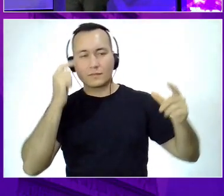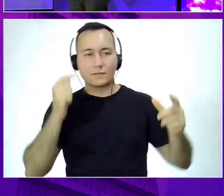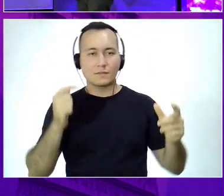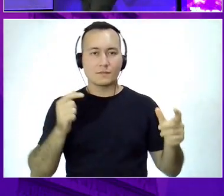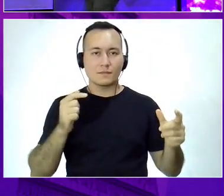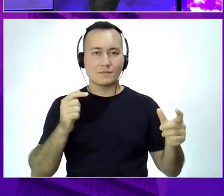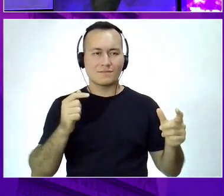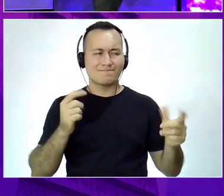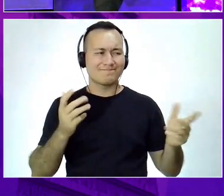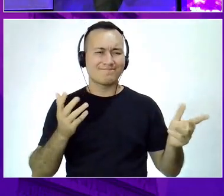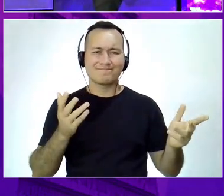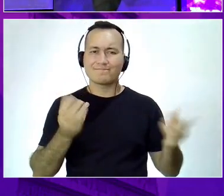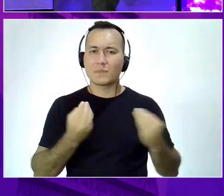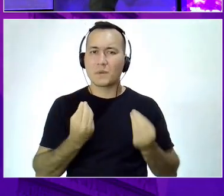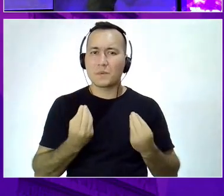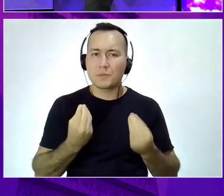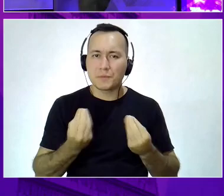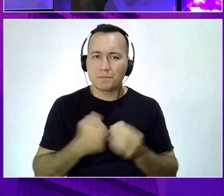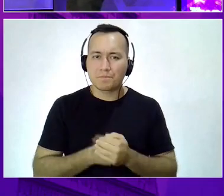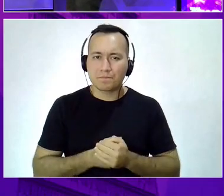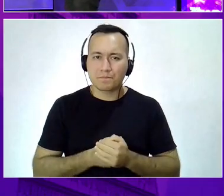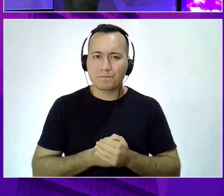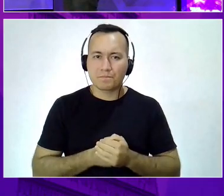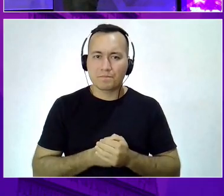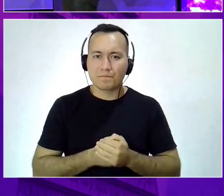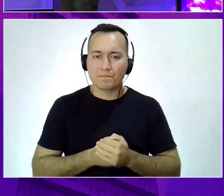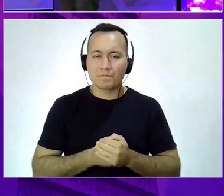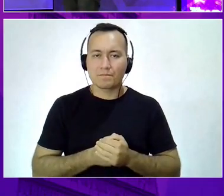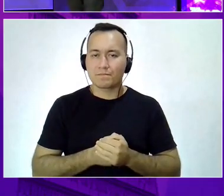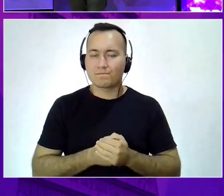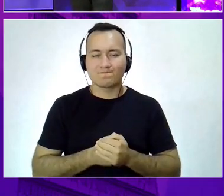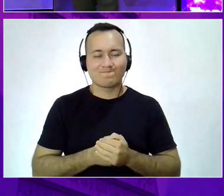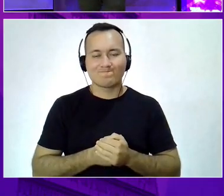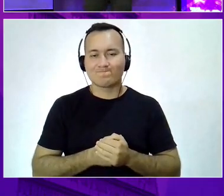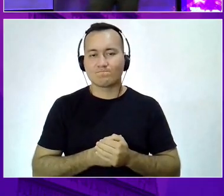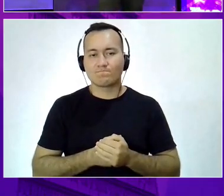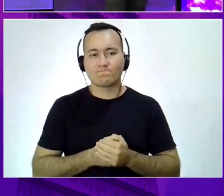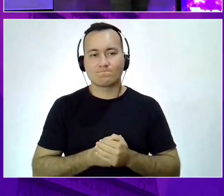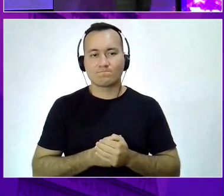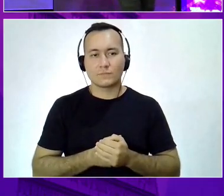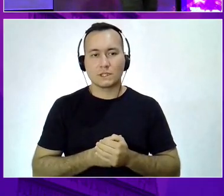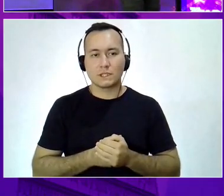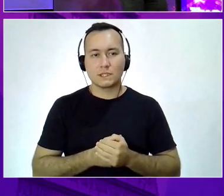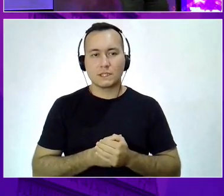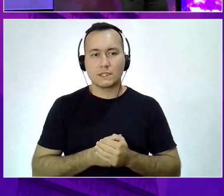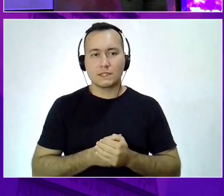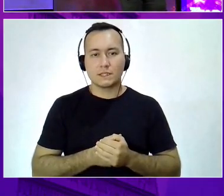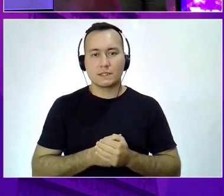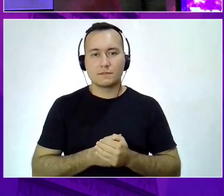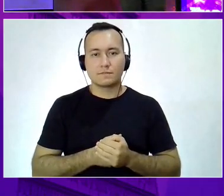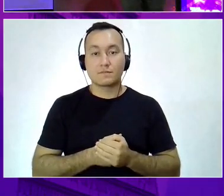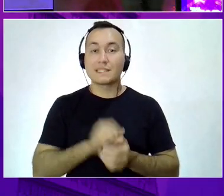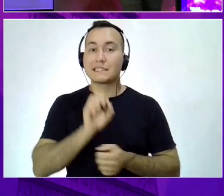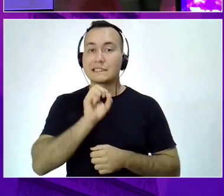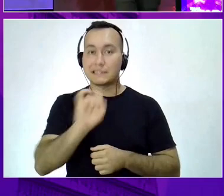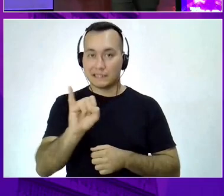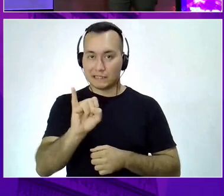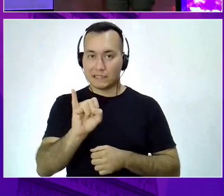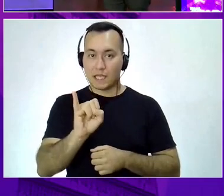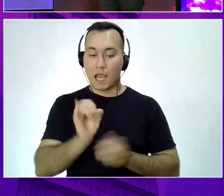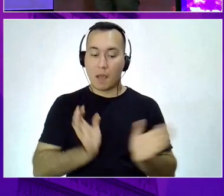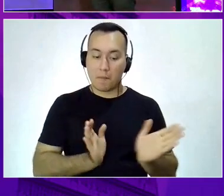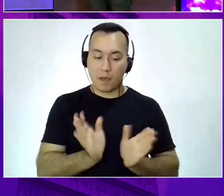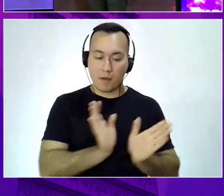E veja só, se a gente começar a tratar a acessibilidade como um produto, você já pensaram em